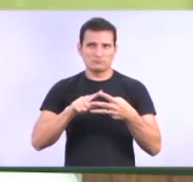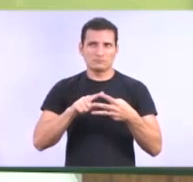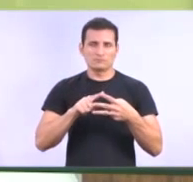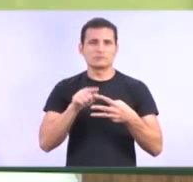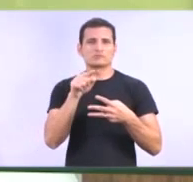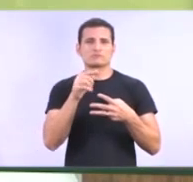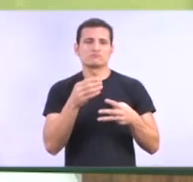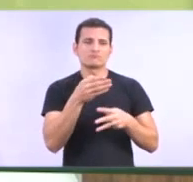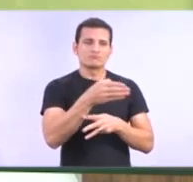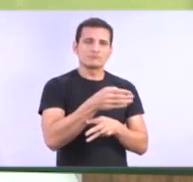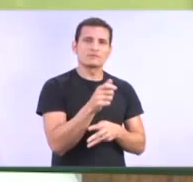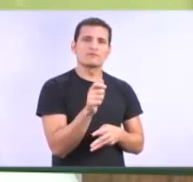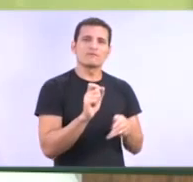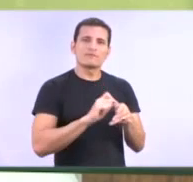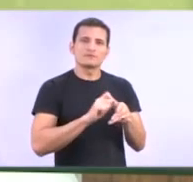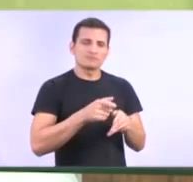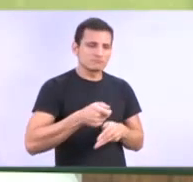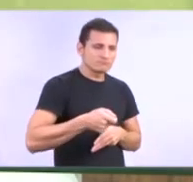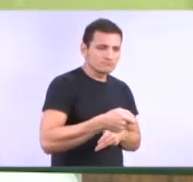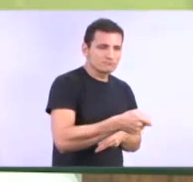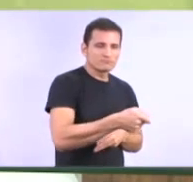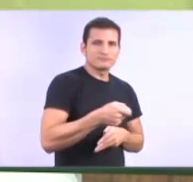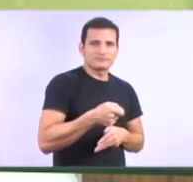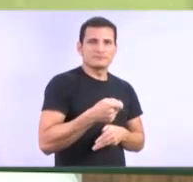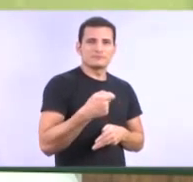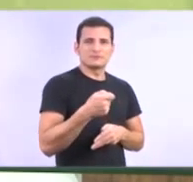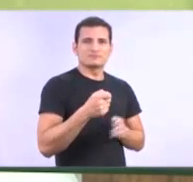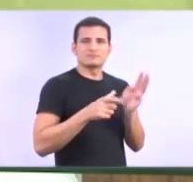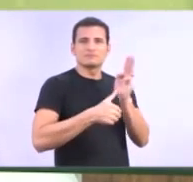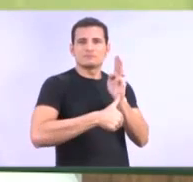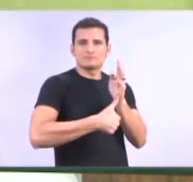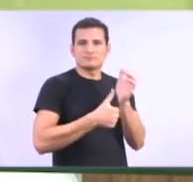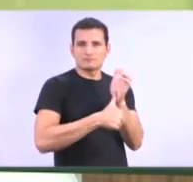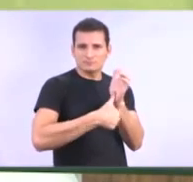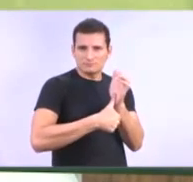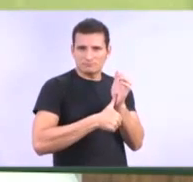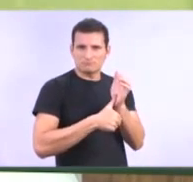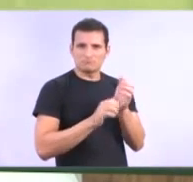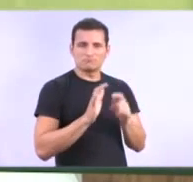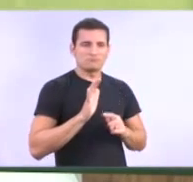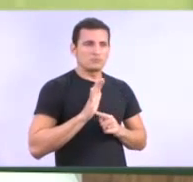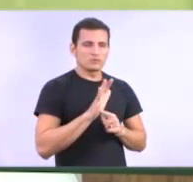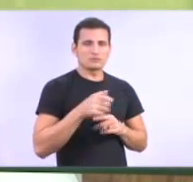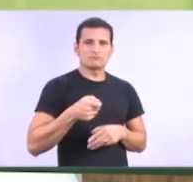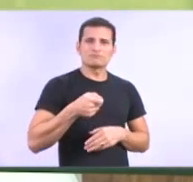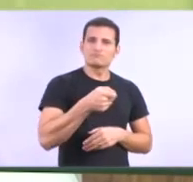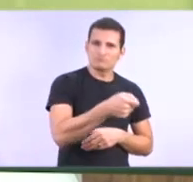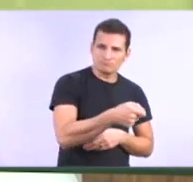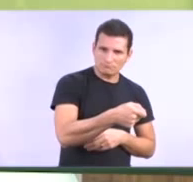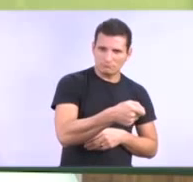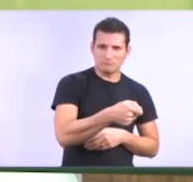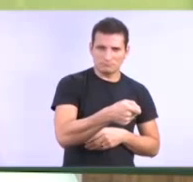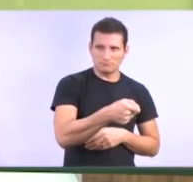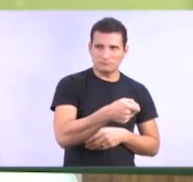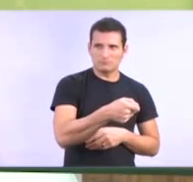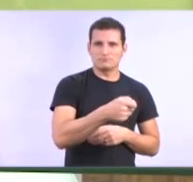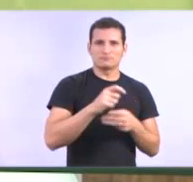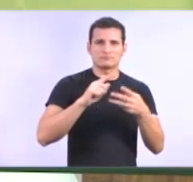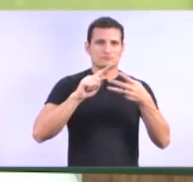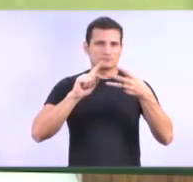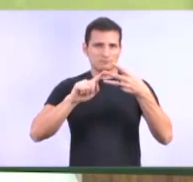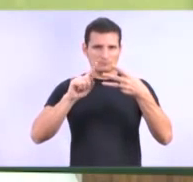fazer o check-in. Perfeito. Você tem que mostrar sua identidade, CPF, né? E tal.